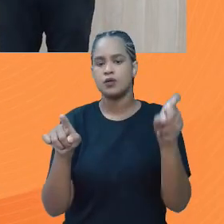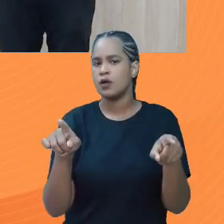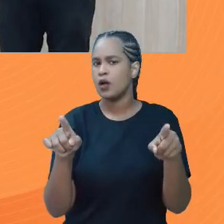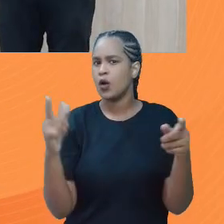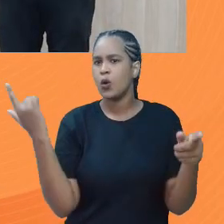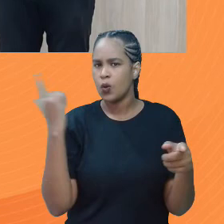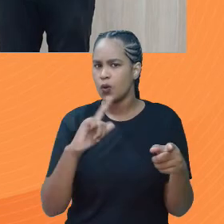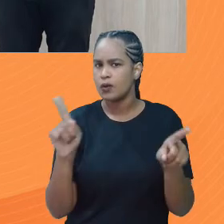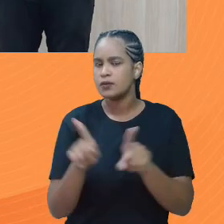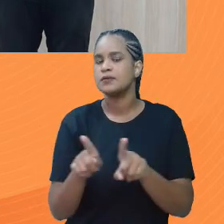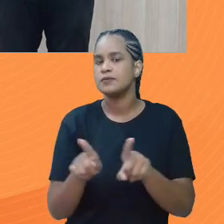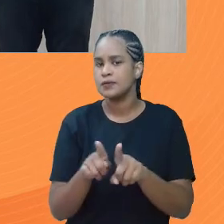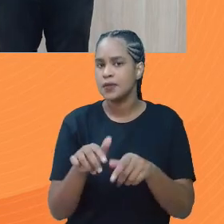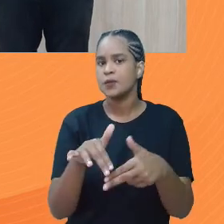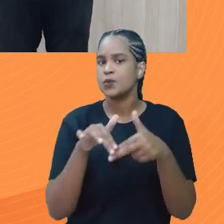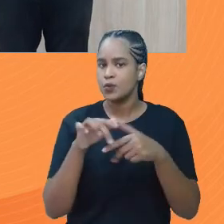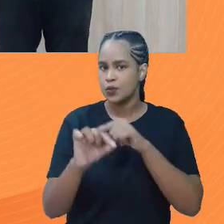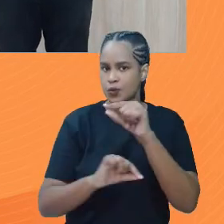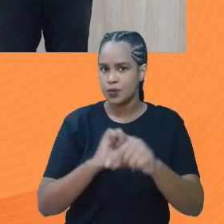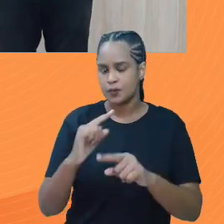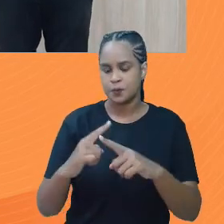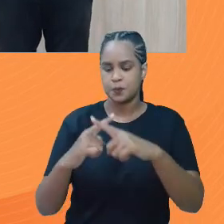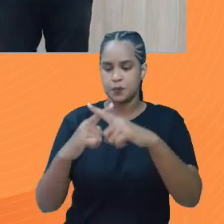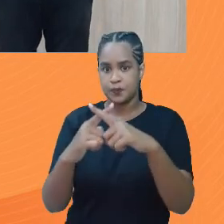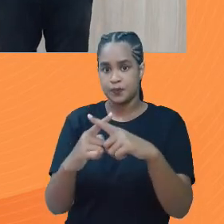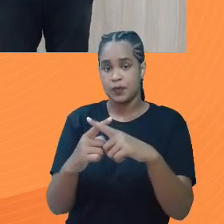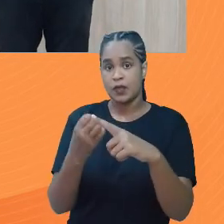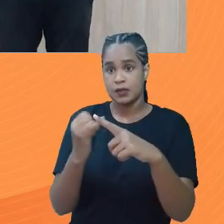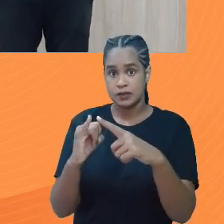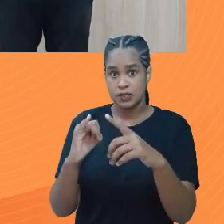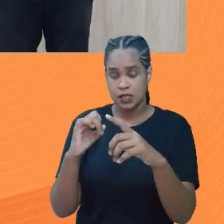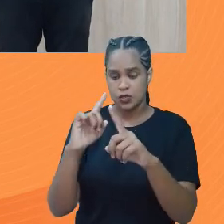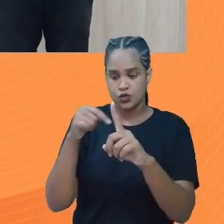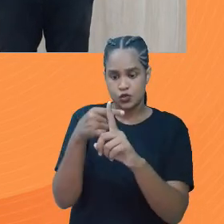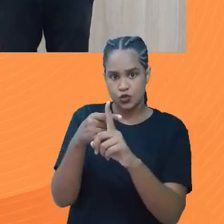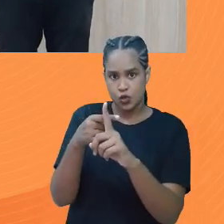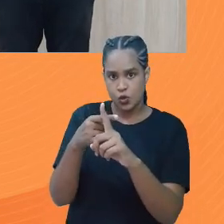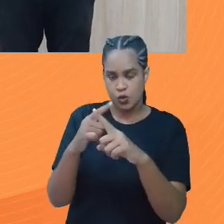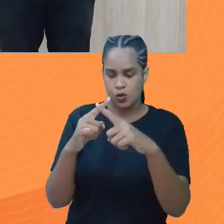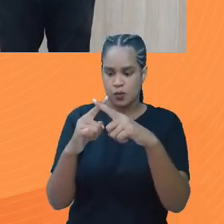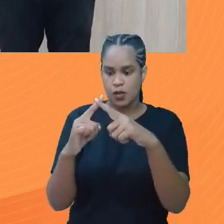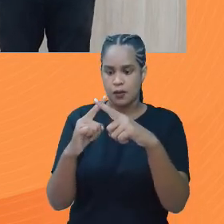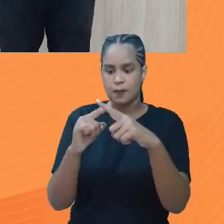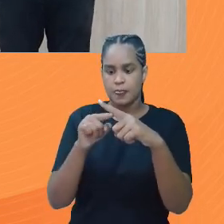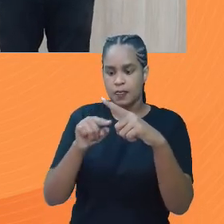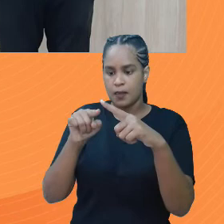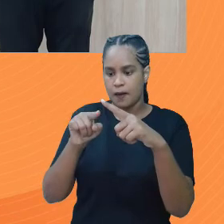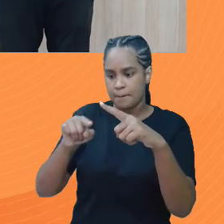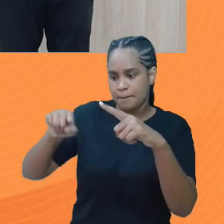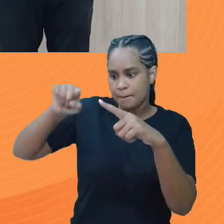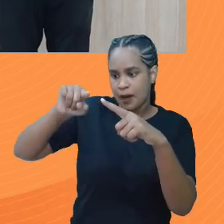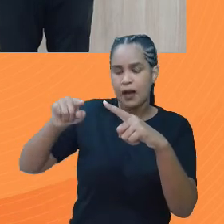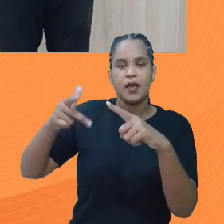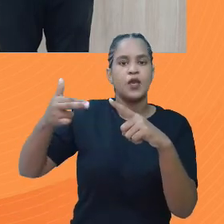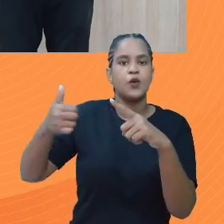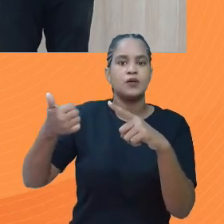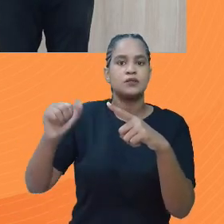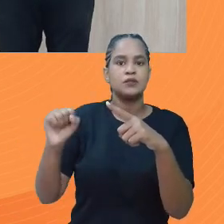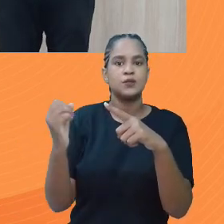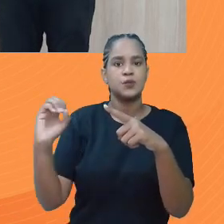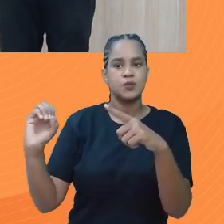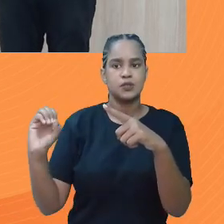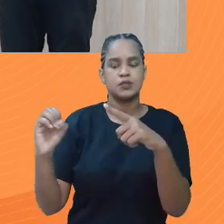Vai dar também. Por quê? Porque a gente viu que a soma de dois ângulos adjacentes é igual a 180